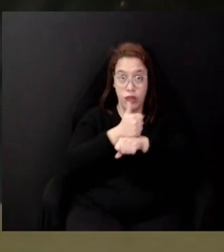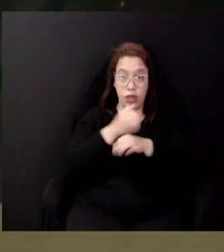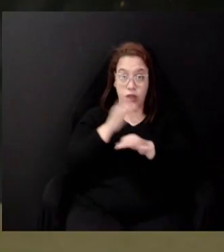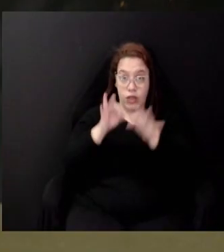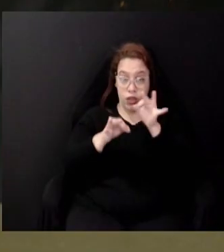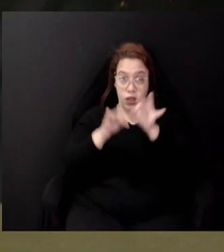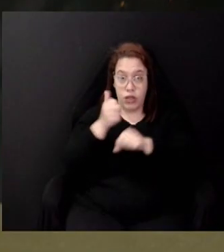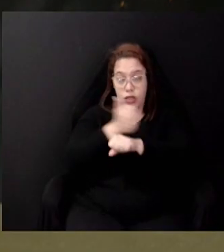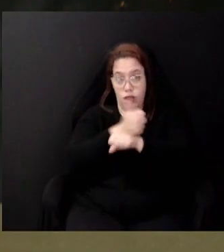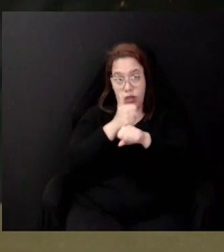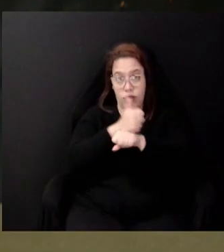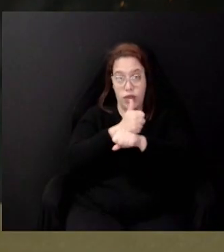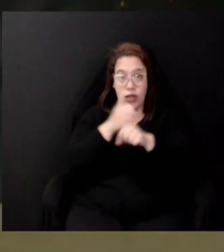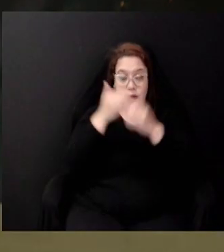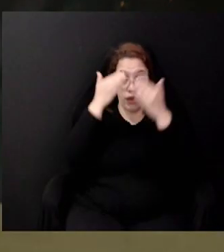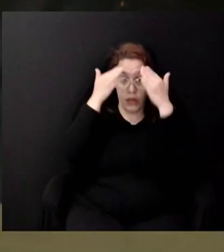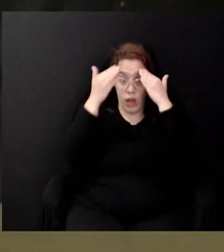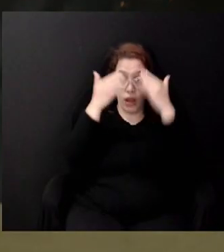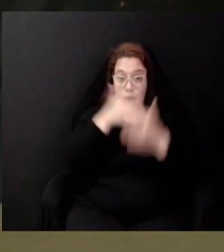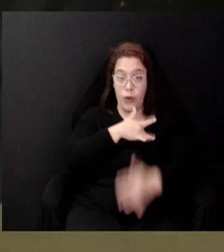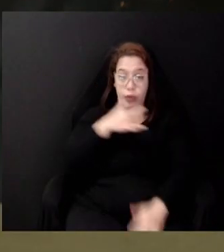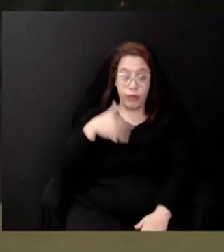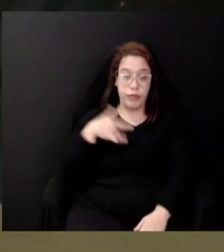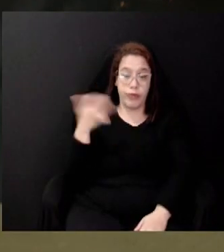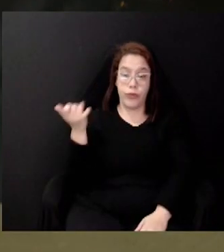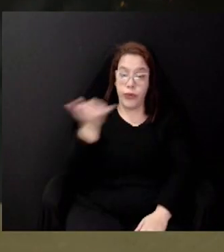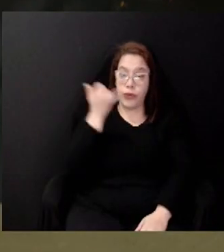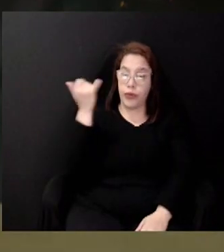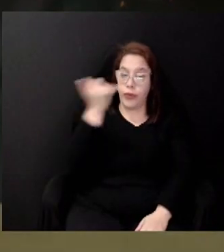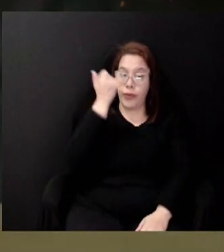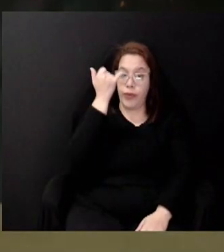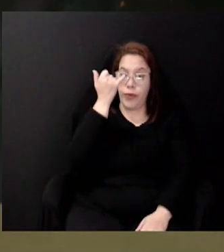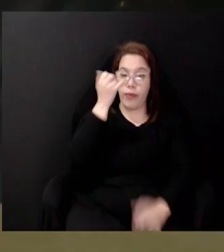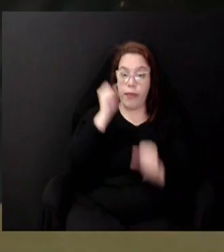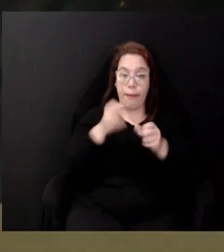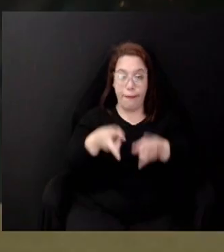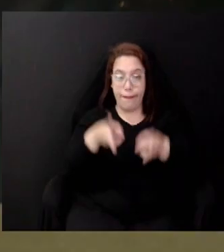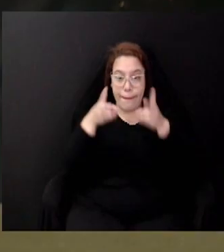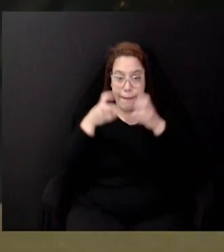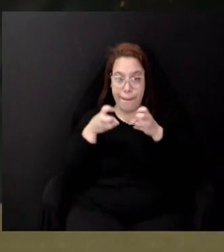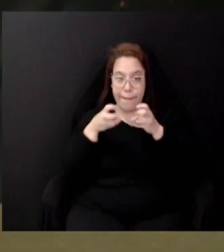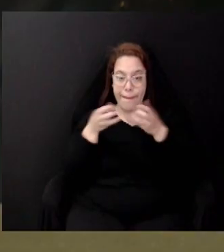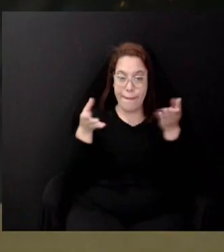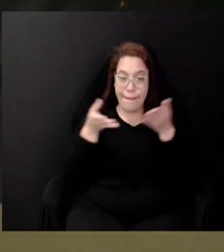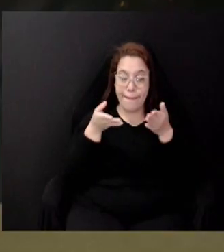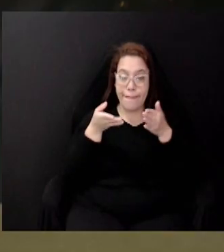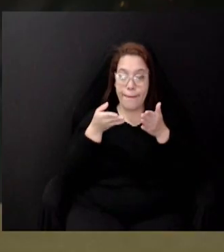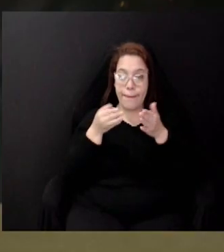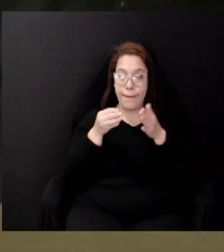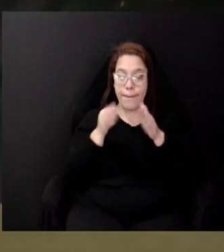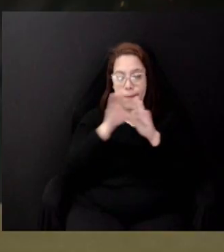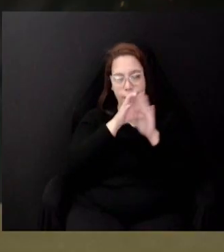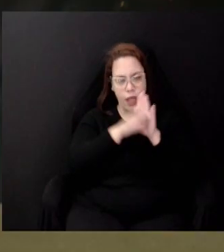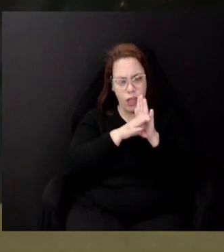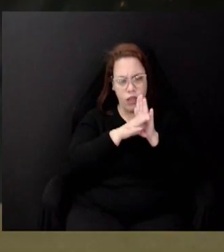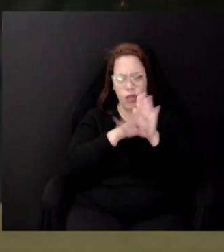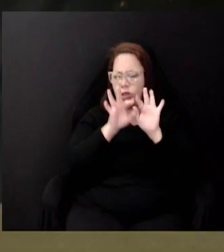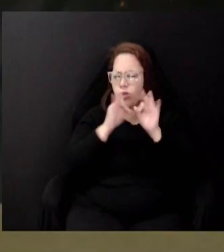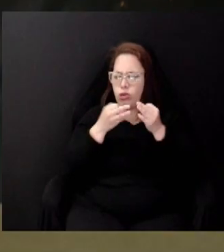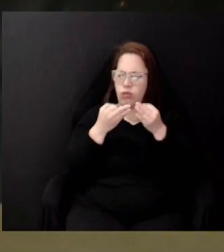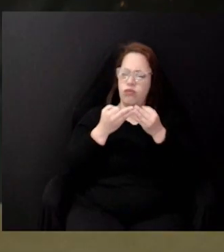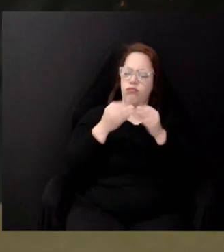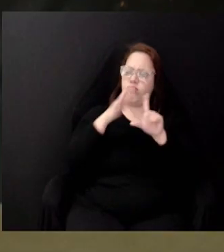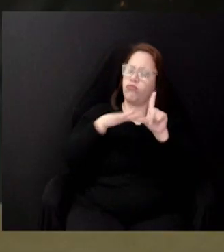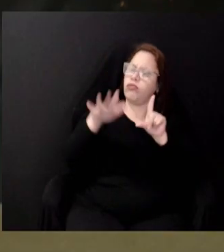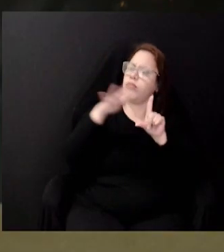da área de saúde mental. Isso é muito importante que você preste atenção no programa de hoje, repasse também para a sua família, para os seus colegas, porque é